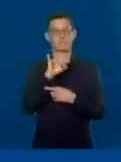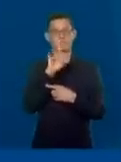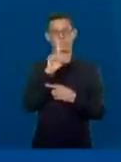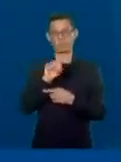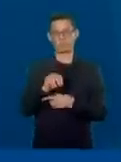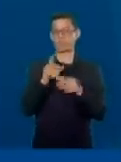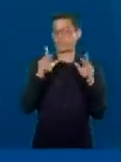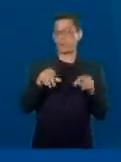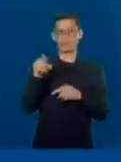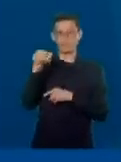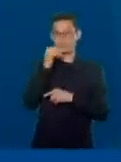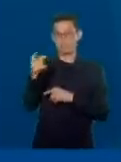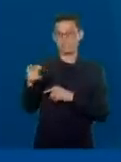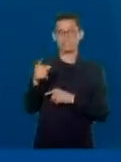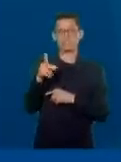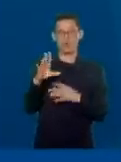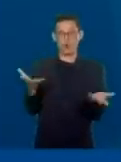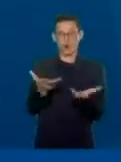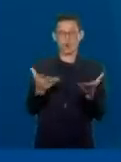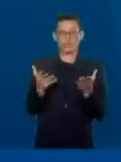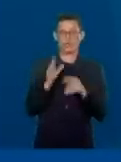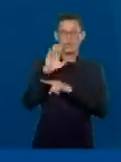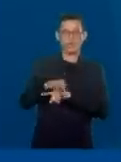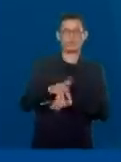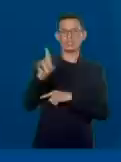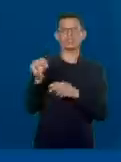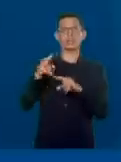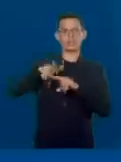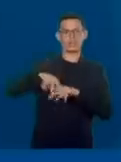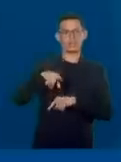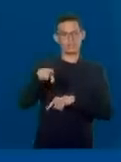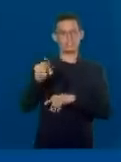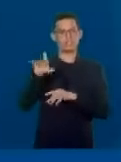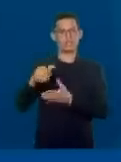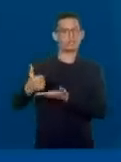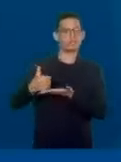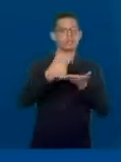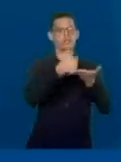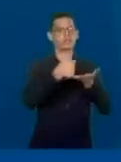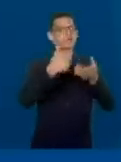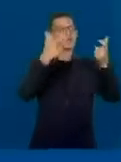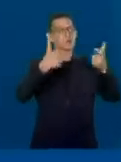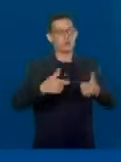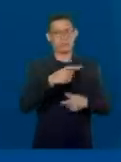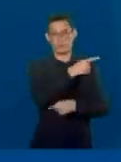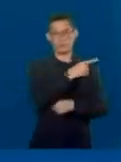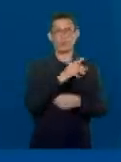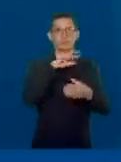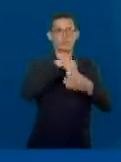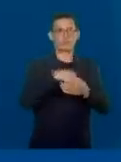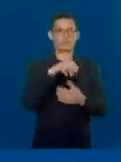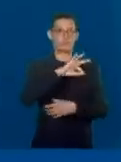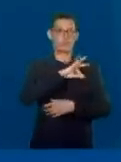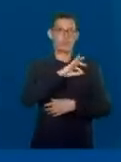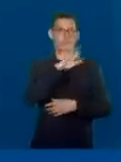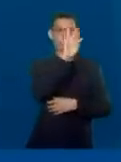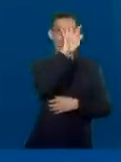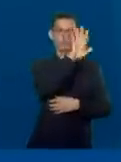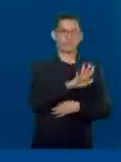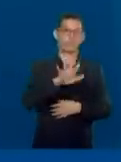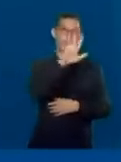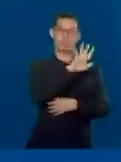foi detido agora, final da tarde, e já encaminhado para a Superintendência da Polícia Federal do Rio de Janeiro. No